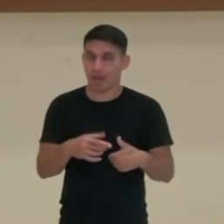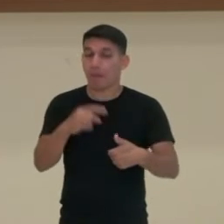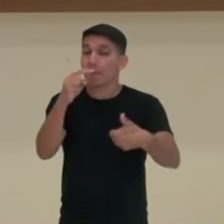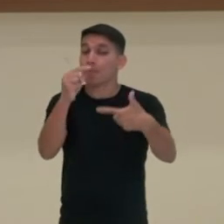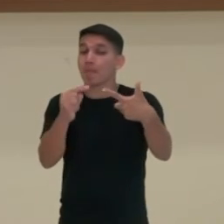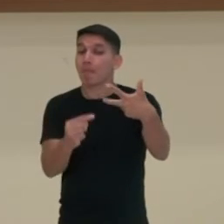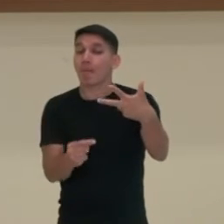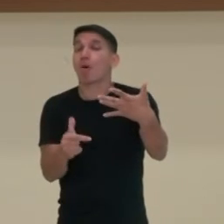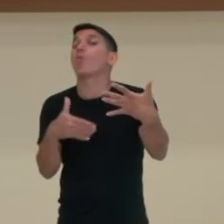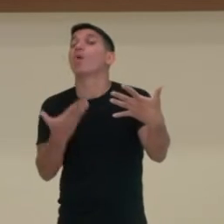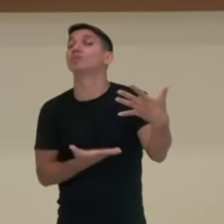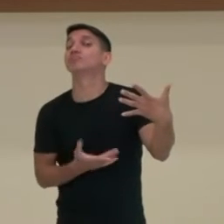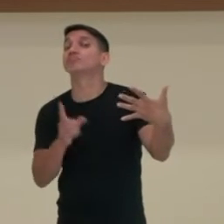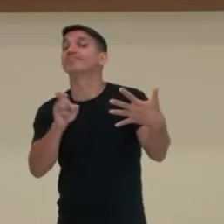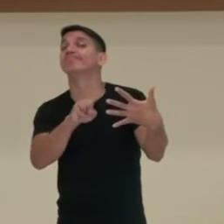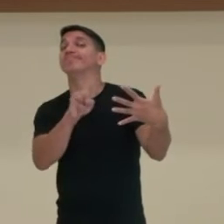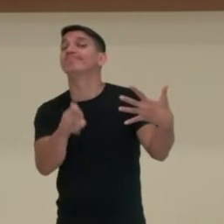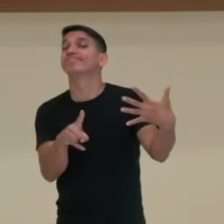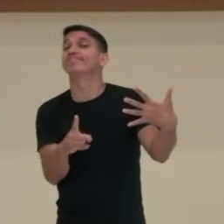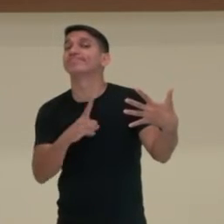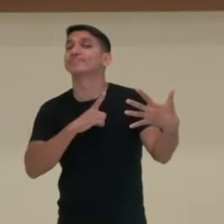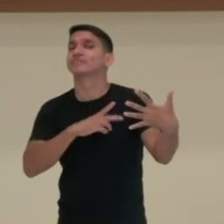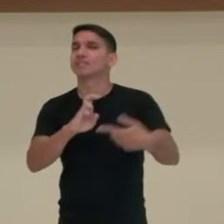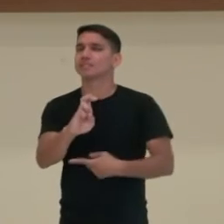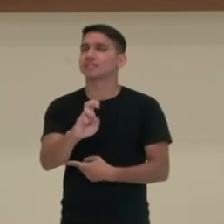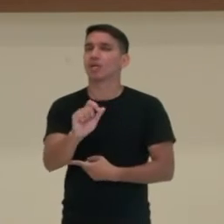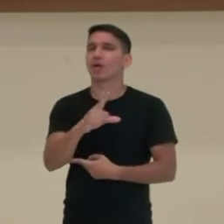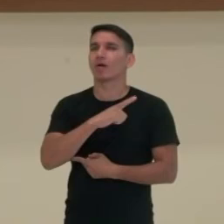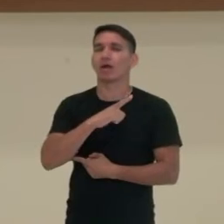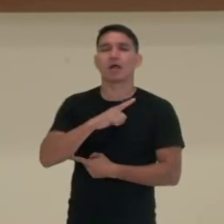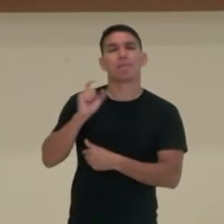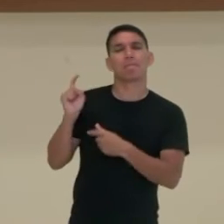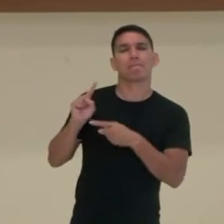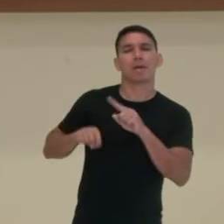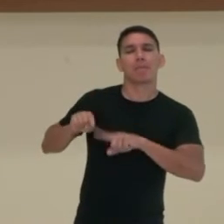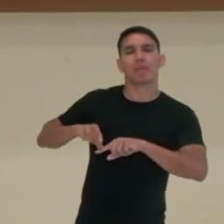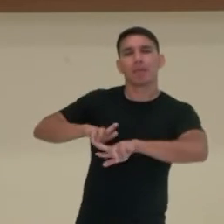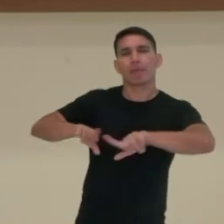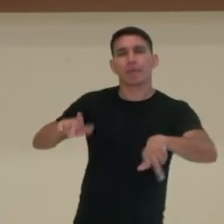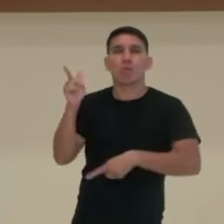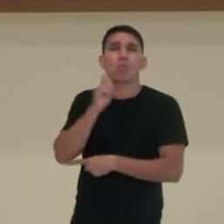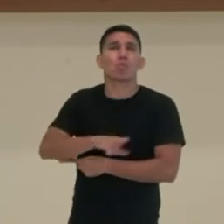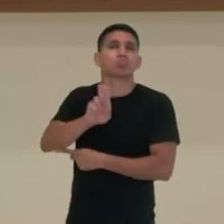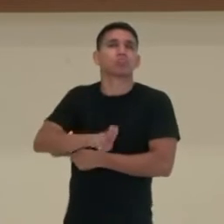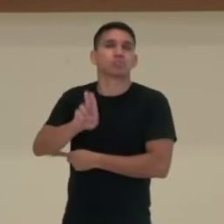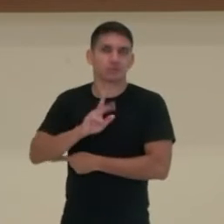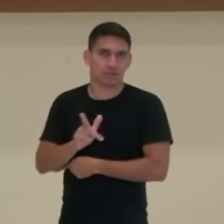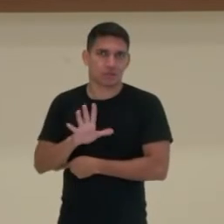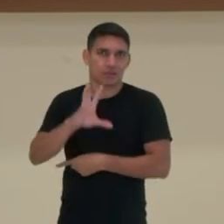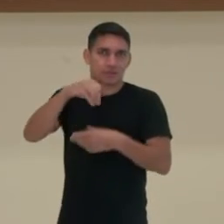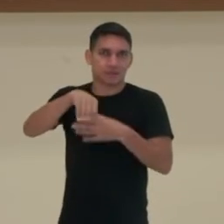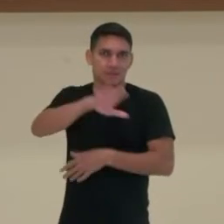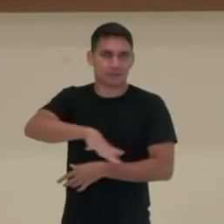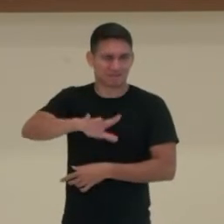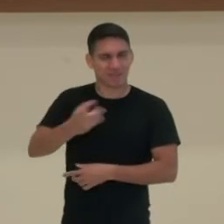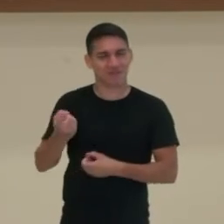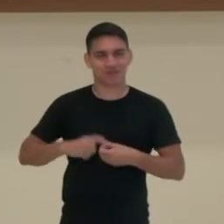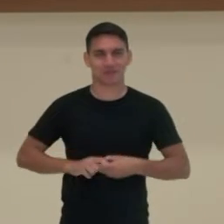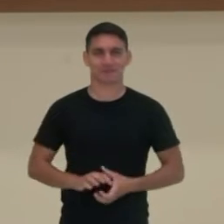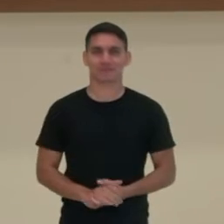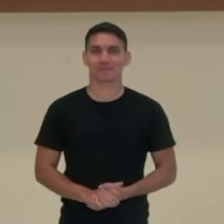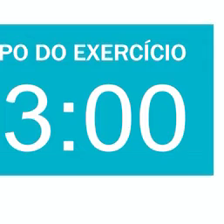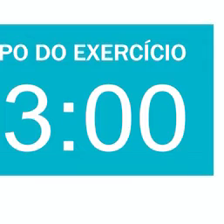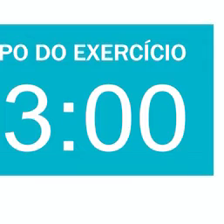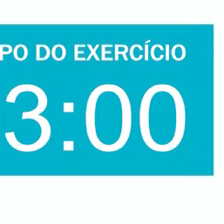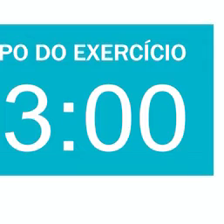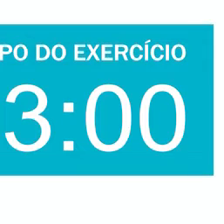5 aparelhos ou então, né, uns instrumentos que podem ser utilizados dentro dessas ginásticas. Nós já voltamos.